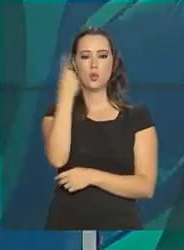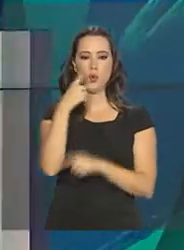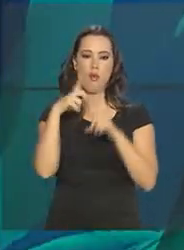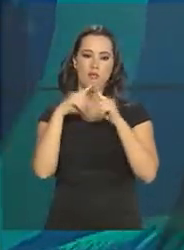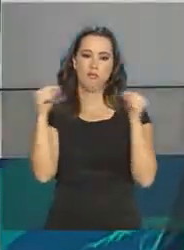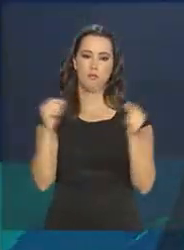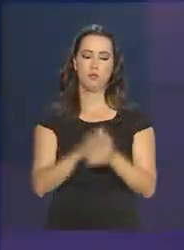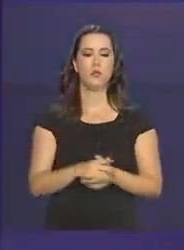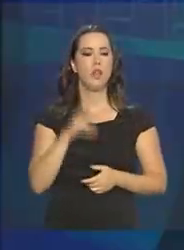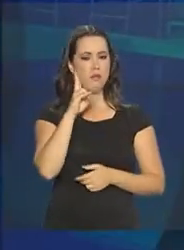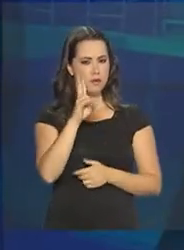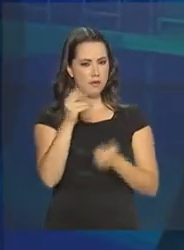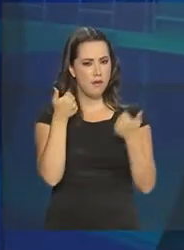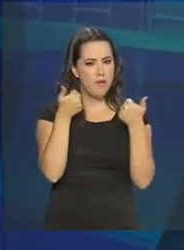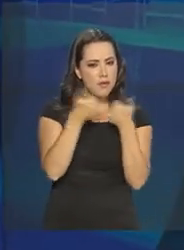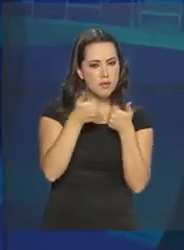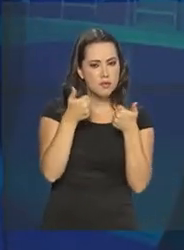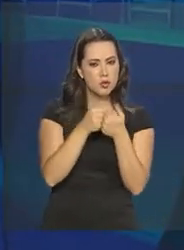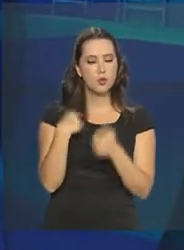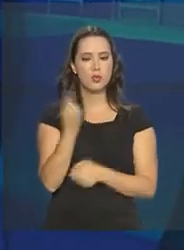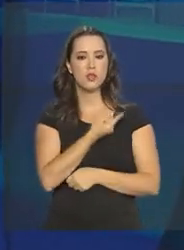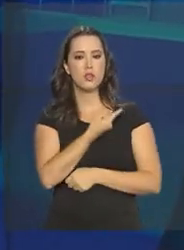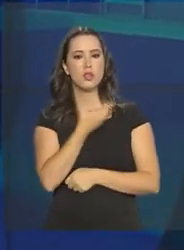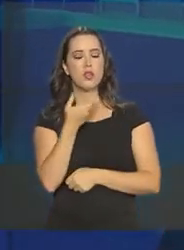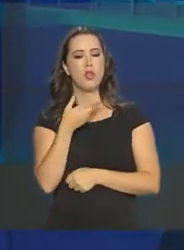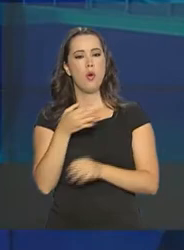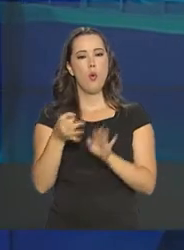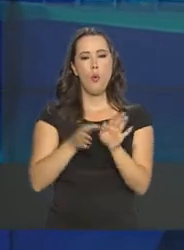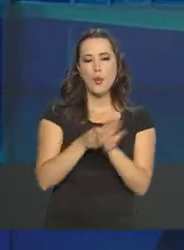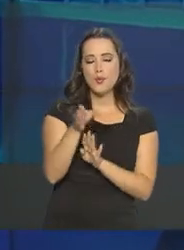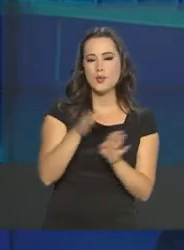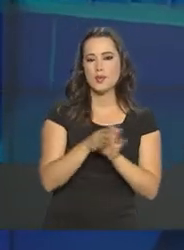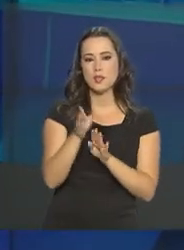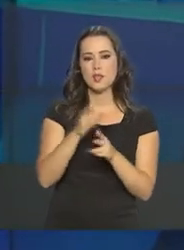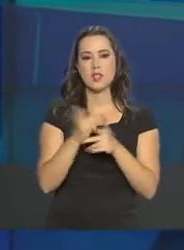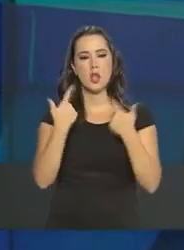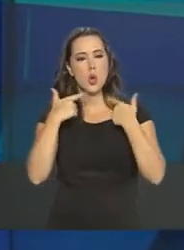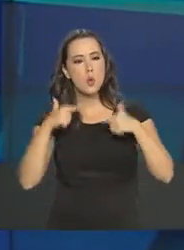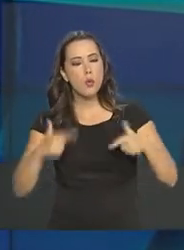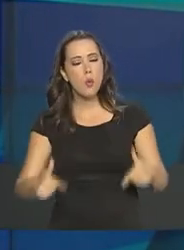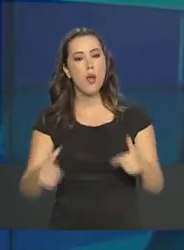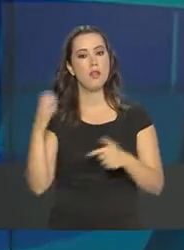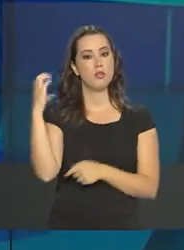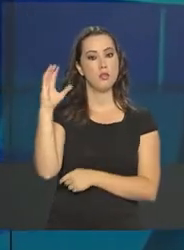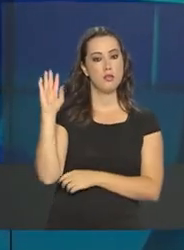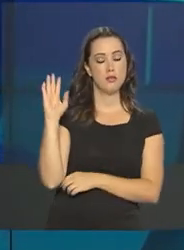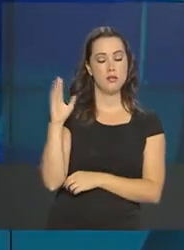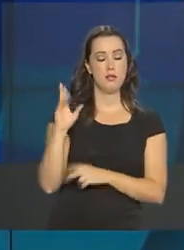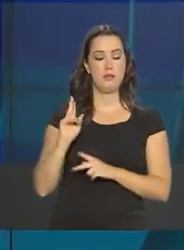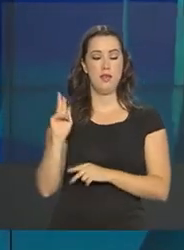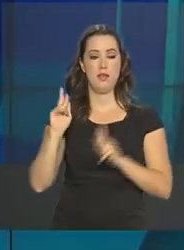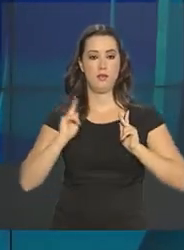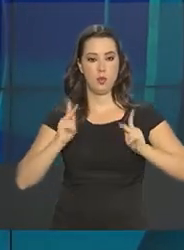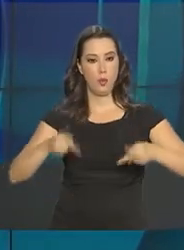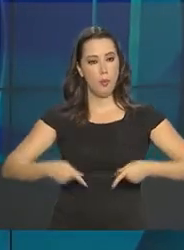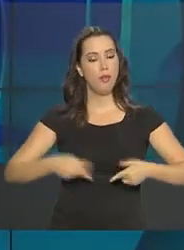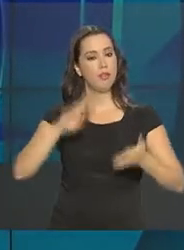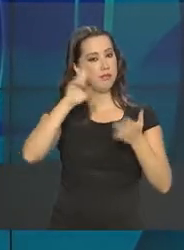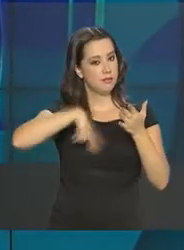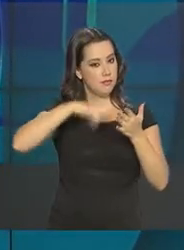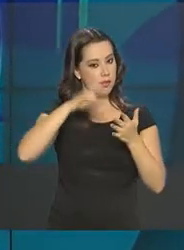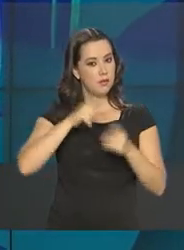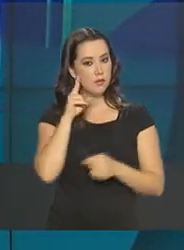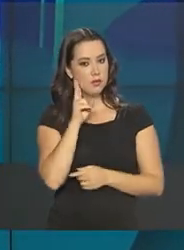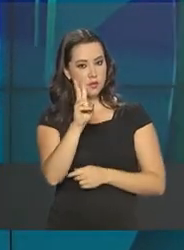de brasília você vai acompanhar com a gente diga para as provas de linguagens ciências humanas e redação você também vai poder acompanhar